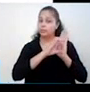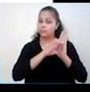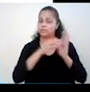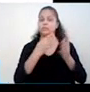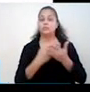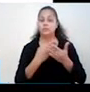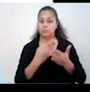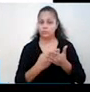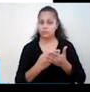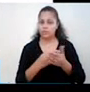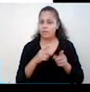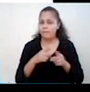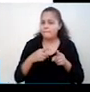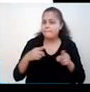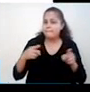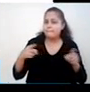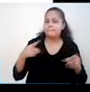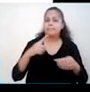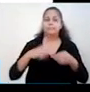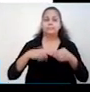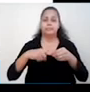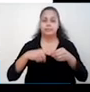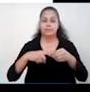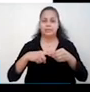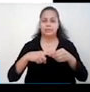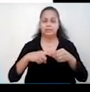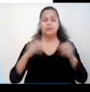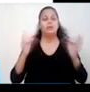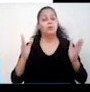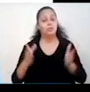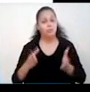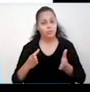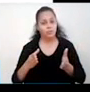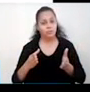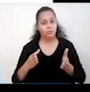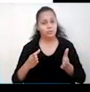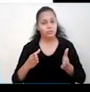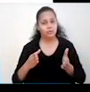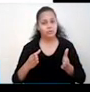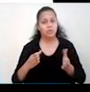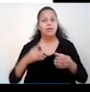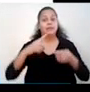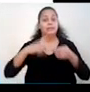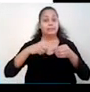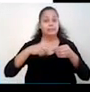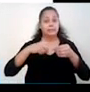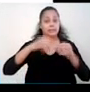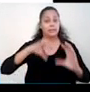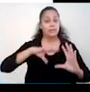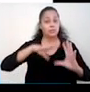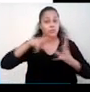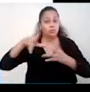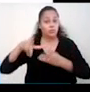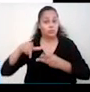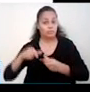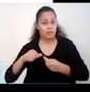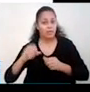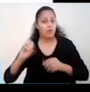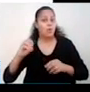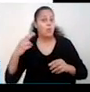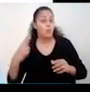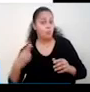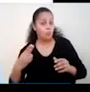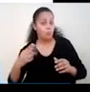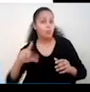isso, do que é megacidade, certo? Atualmente, ela chegou ao patamar de cidade global. Temos aqui outro conceito,